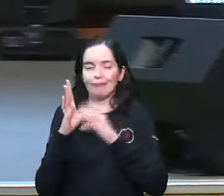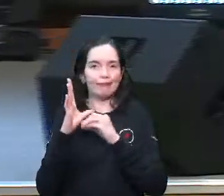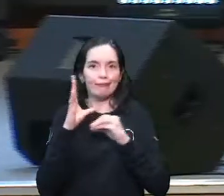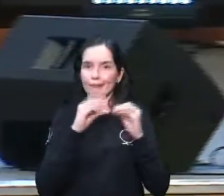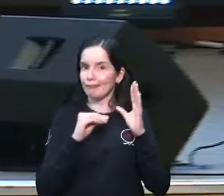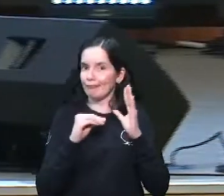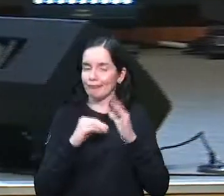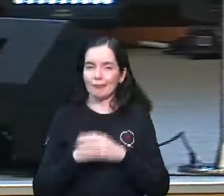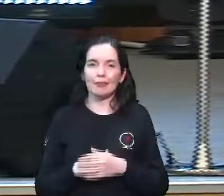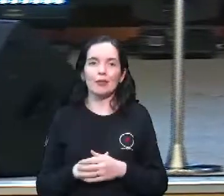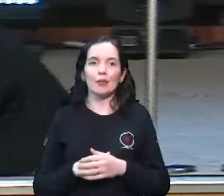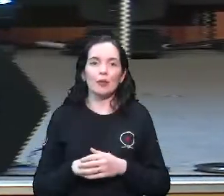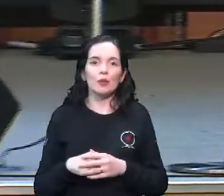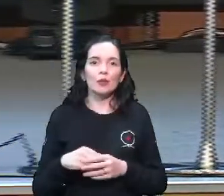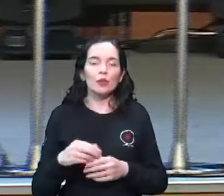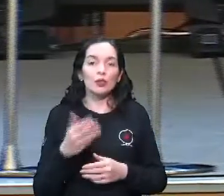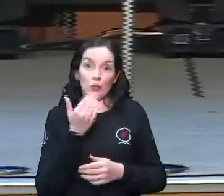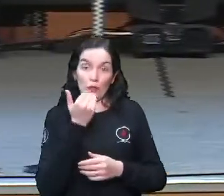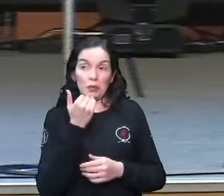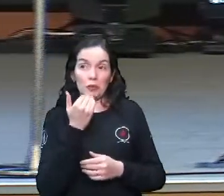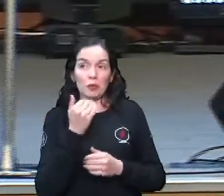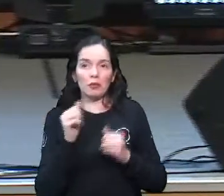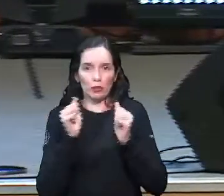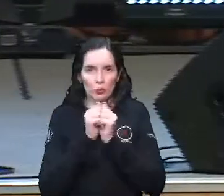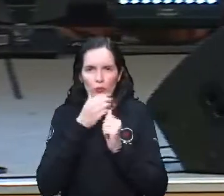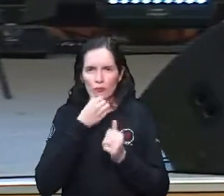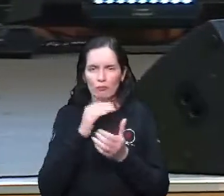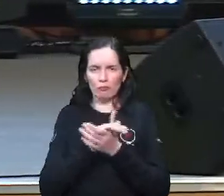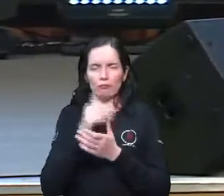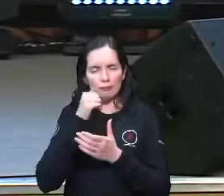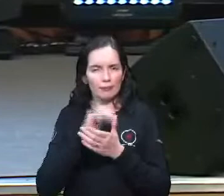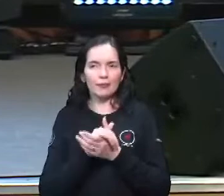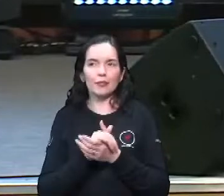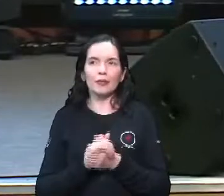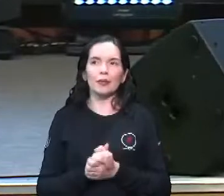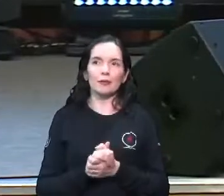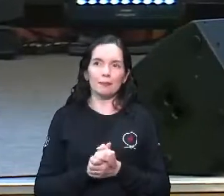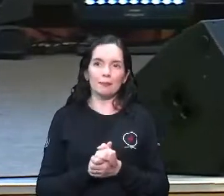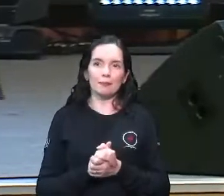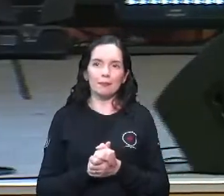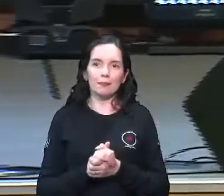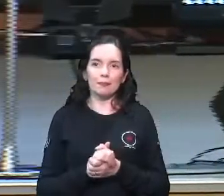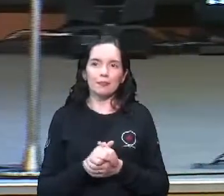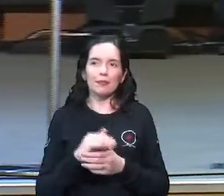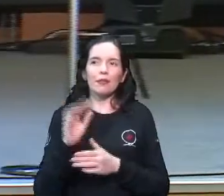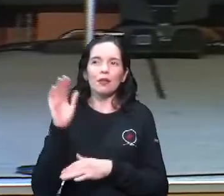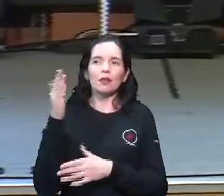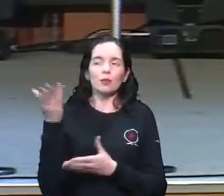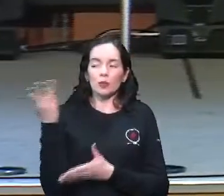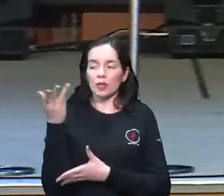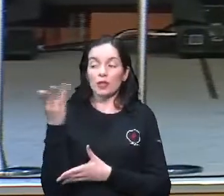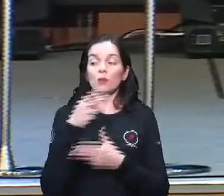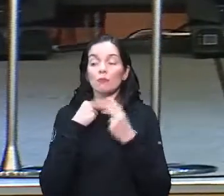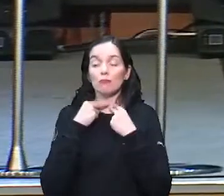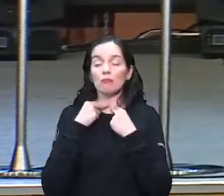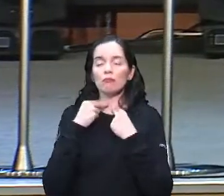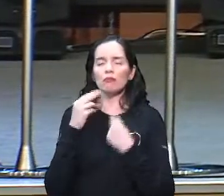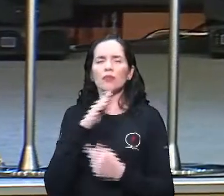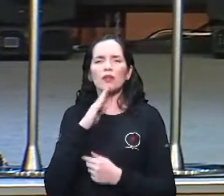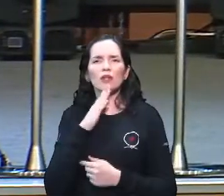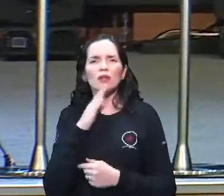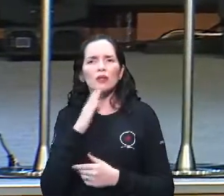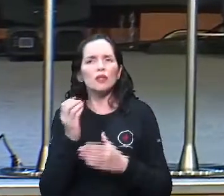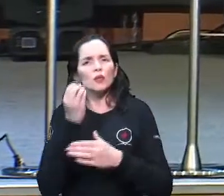um dia a gente foi no restaurante, há muito tempo eu não ia lá, e aí, de repente, o garçom que me conhecia faz aquela pergunta, você está